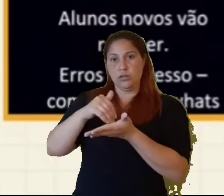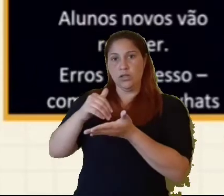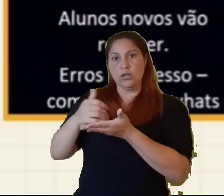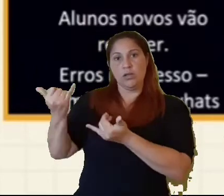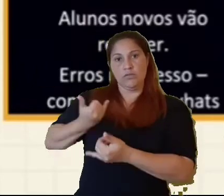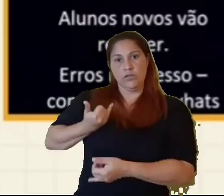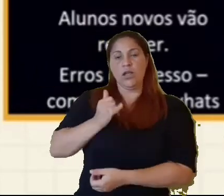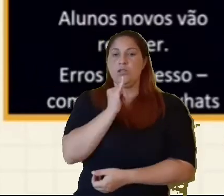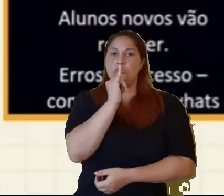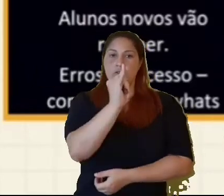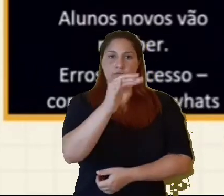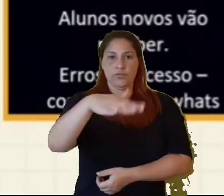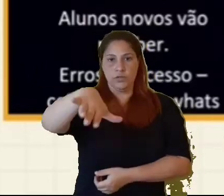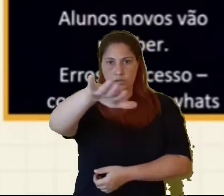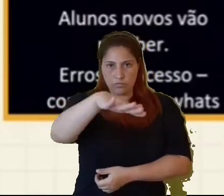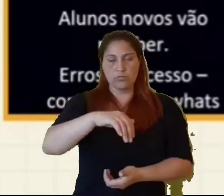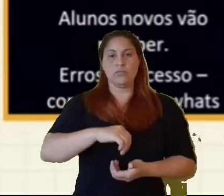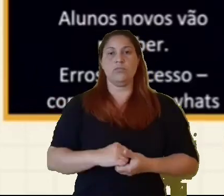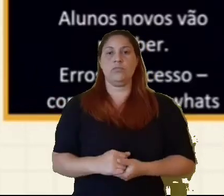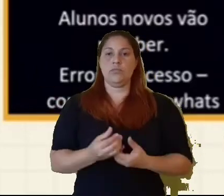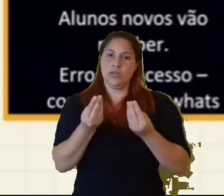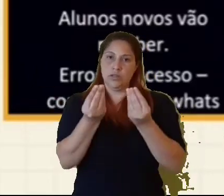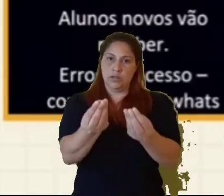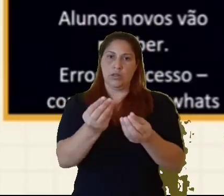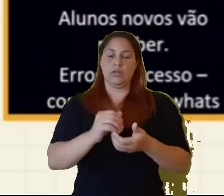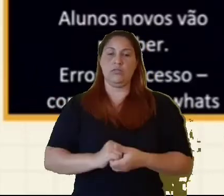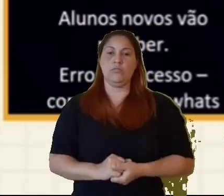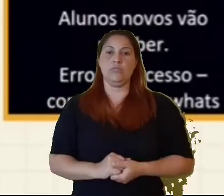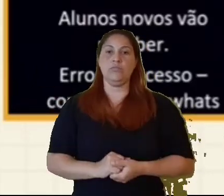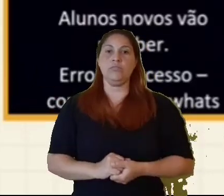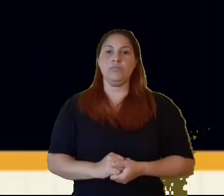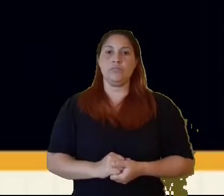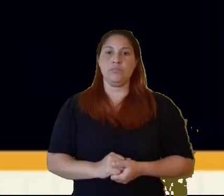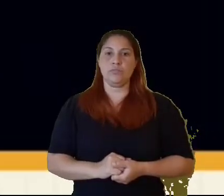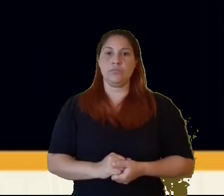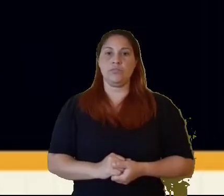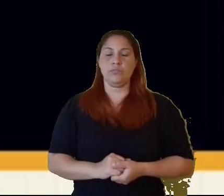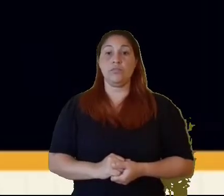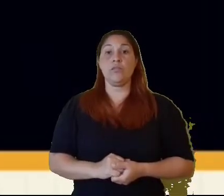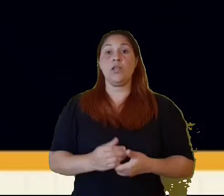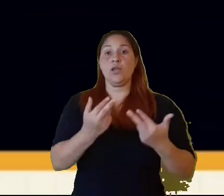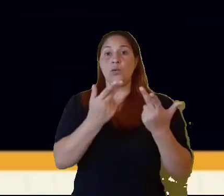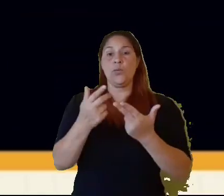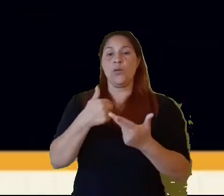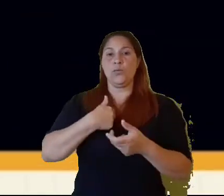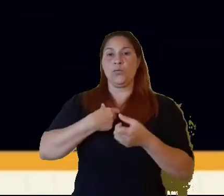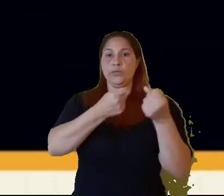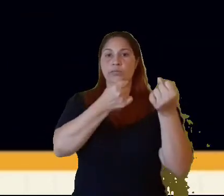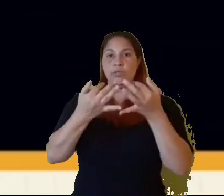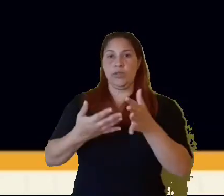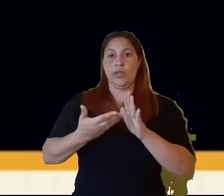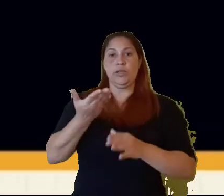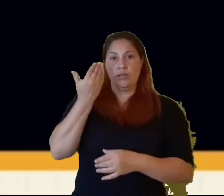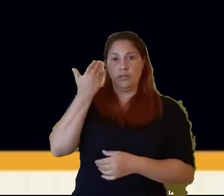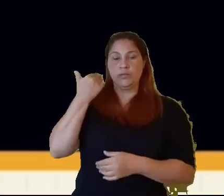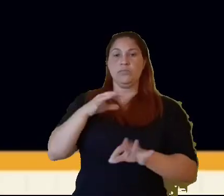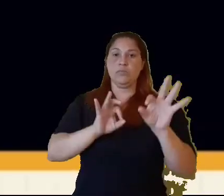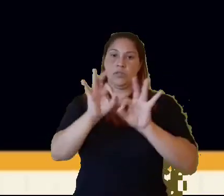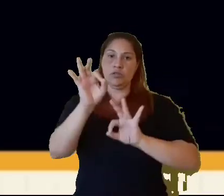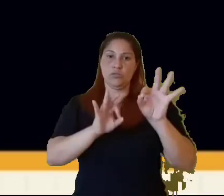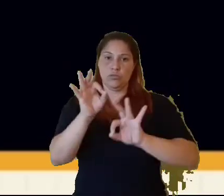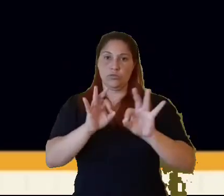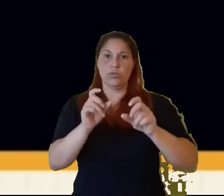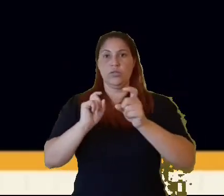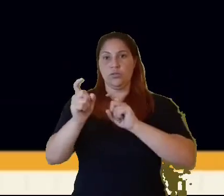Educação informar, a gente comunica e entrega. E aí, como eu disse antes, a gente planejou a reunião